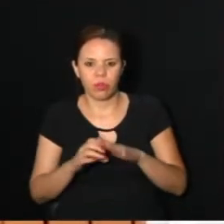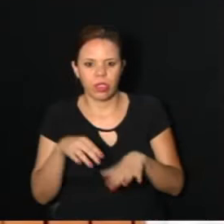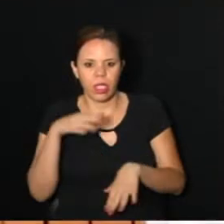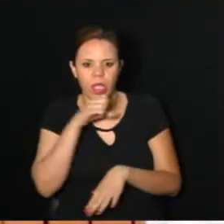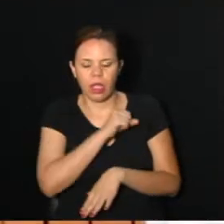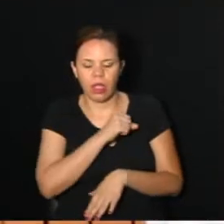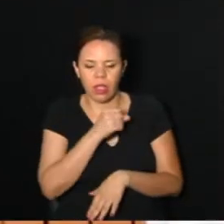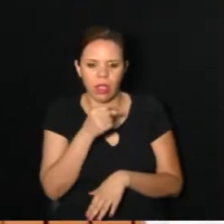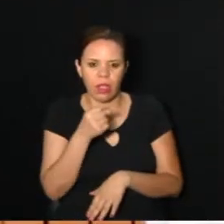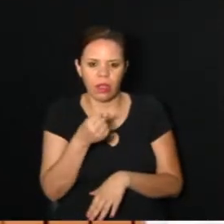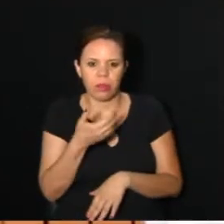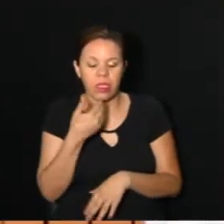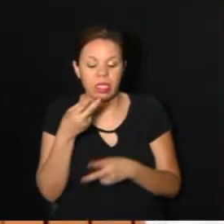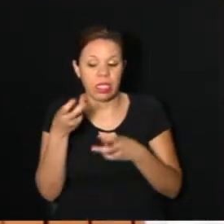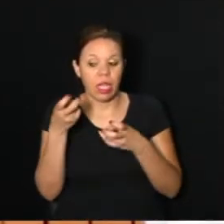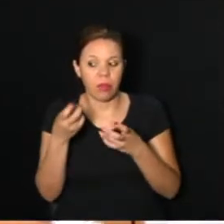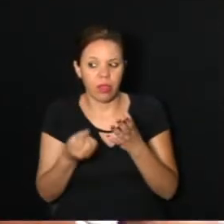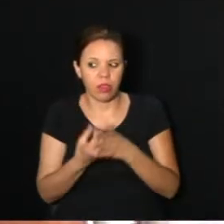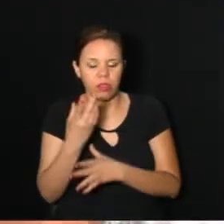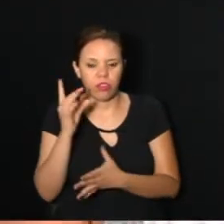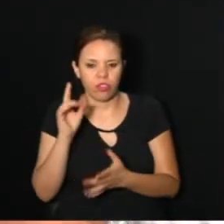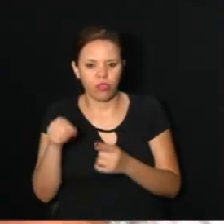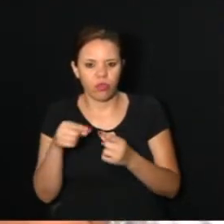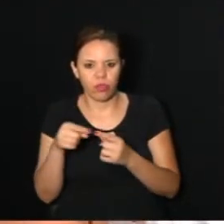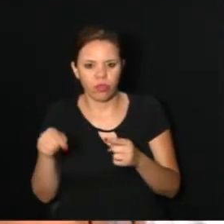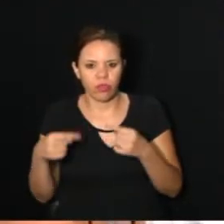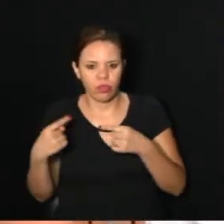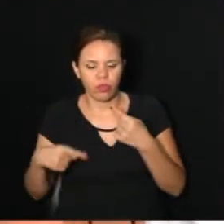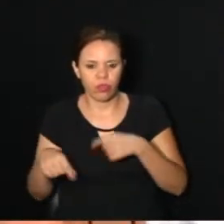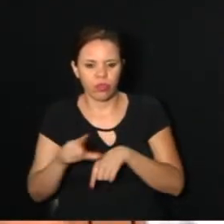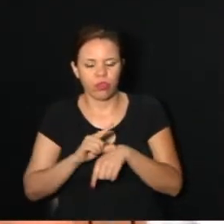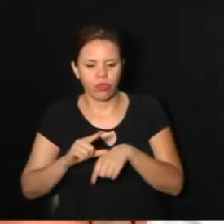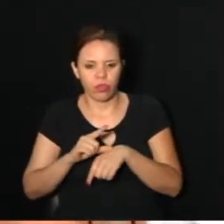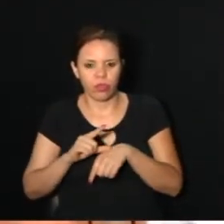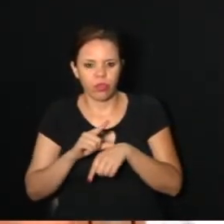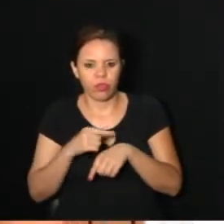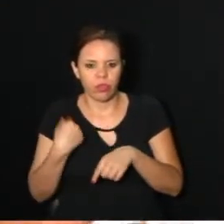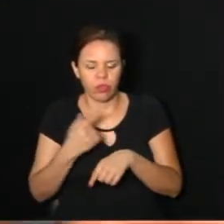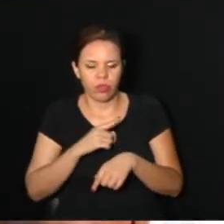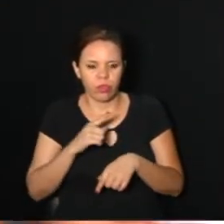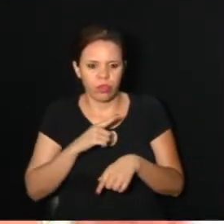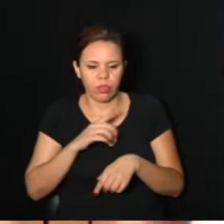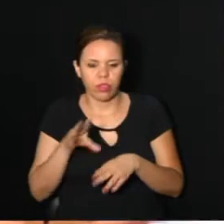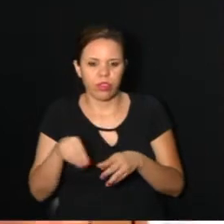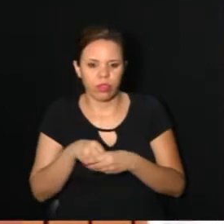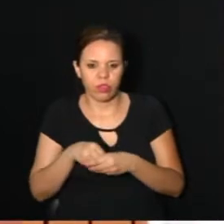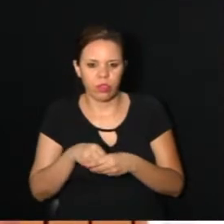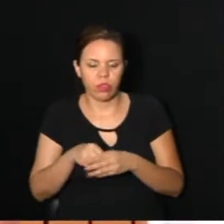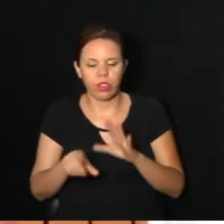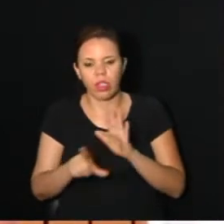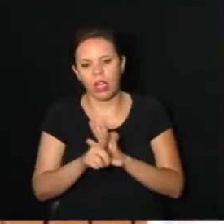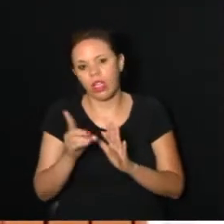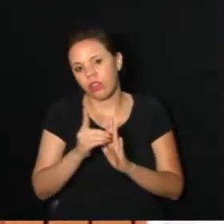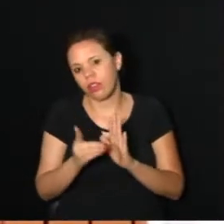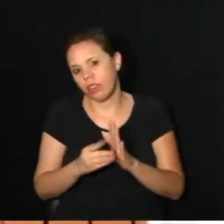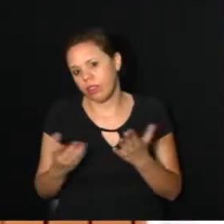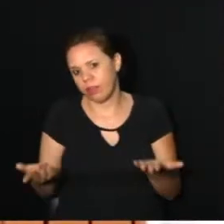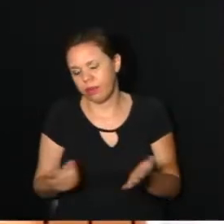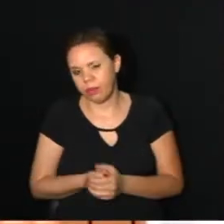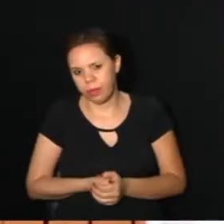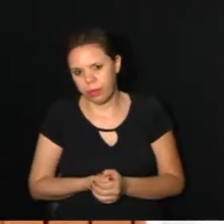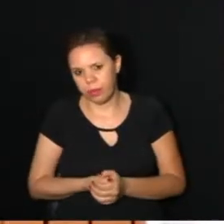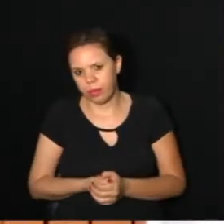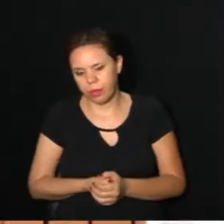no ar a essência do objetivo dessa legislação que nós temos que introduzir, ou através de lei ou de decreto. E,